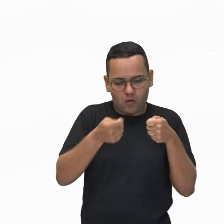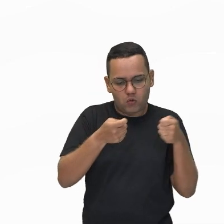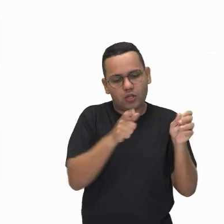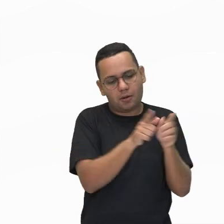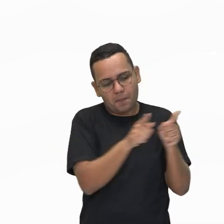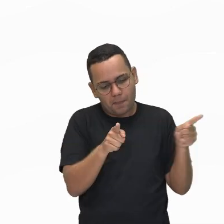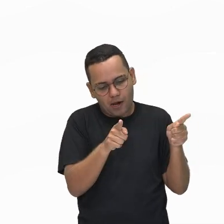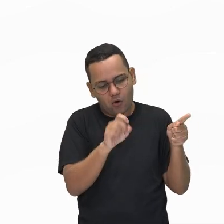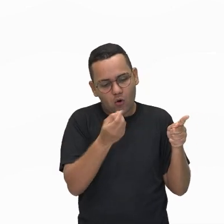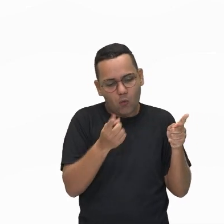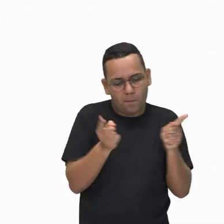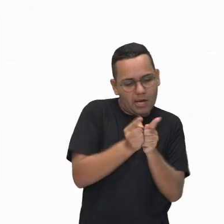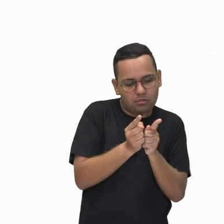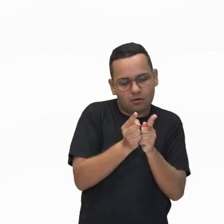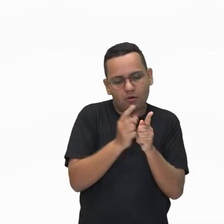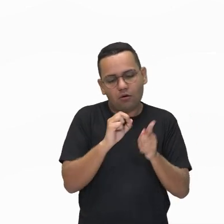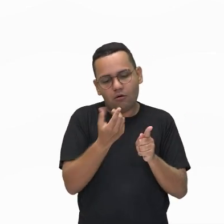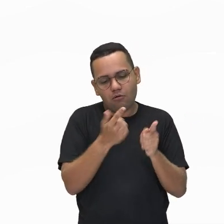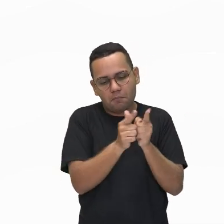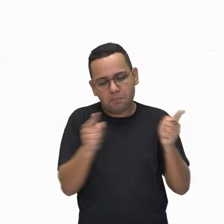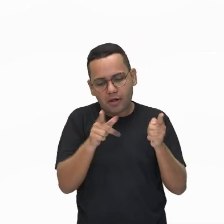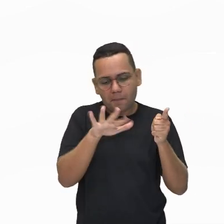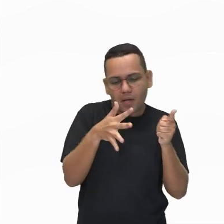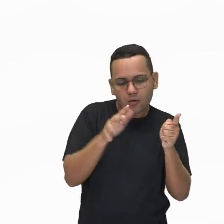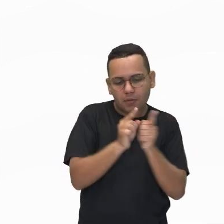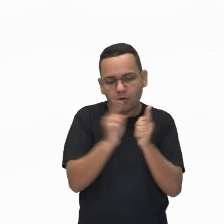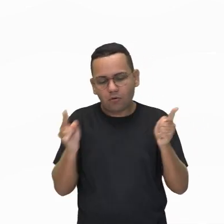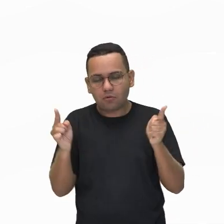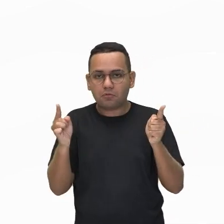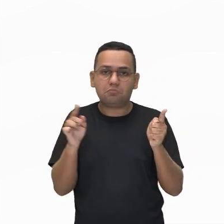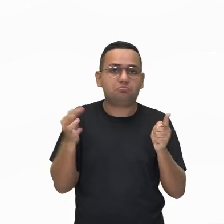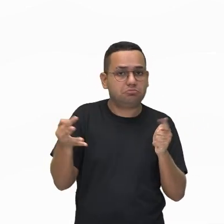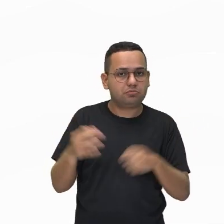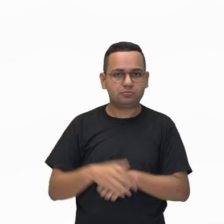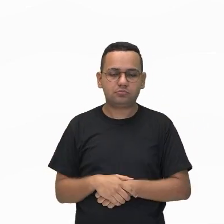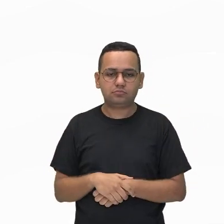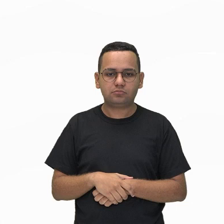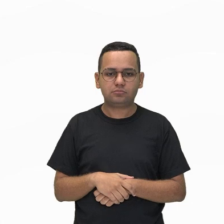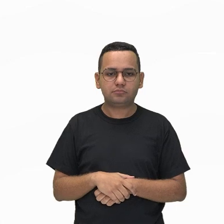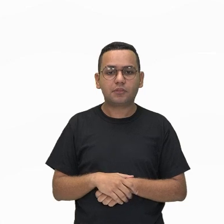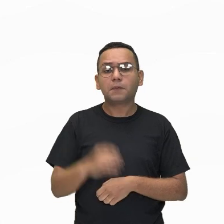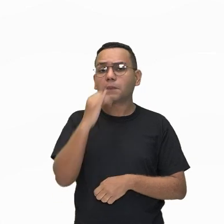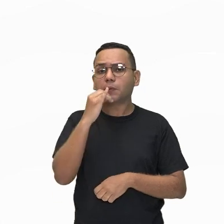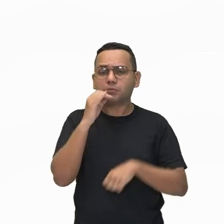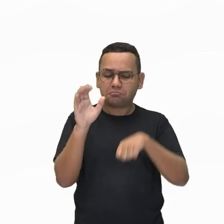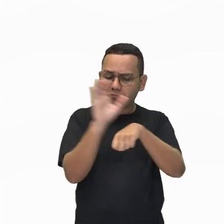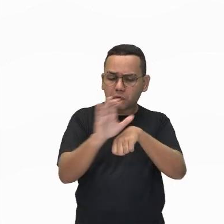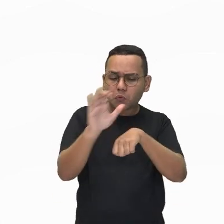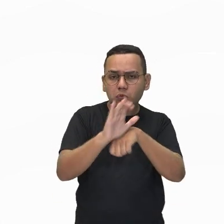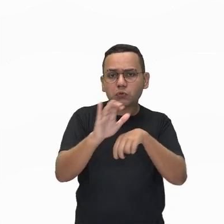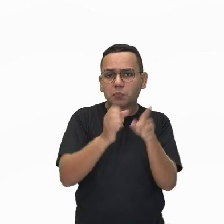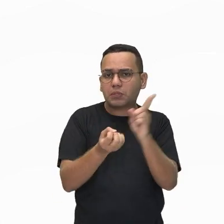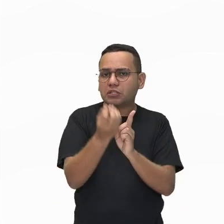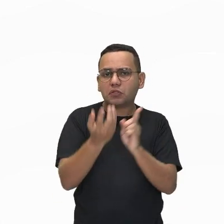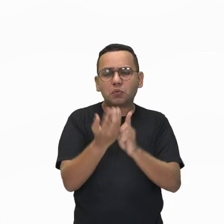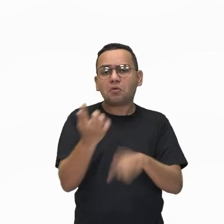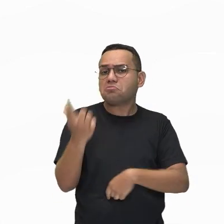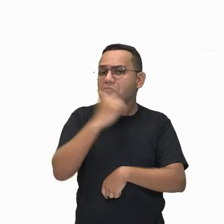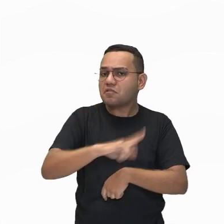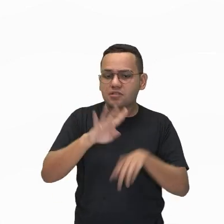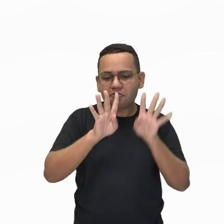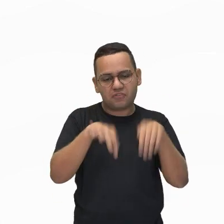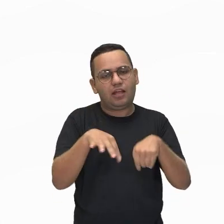ritmo. Não consegui terminar o meu curso de empreendedorismo em 2 anos, não consegui guardar todo